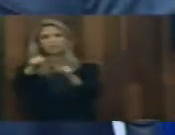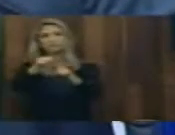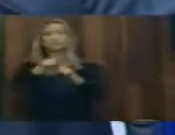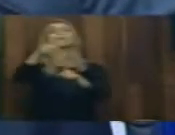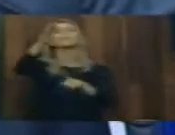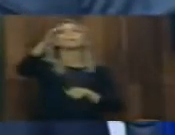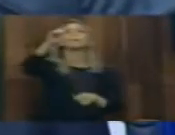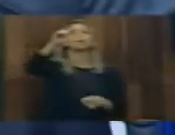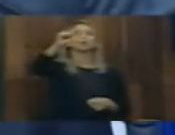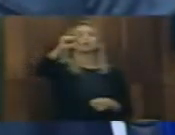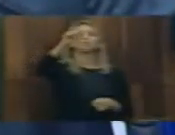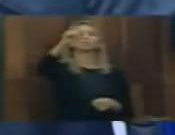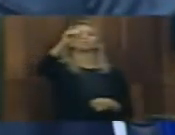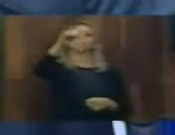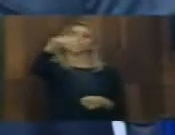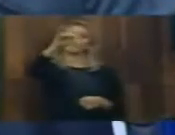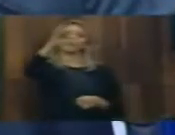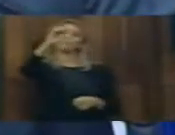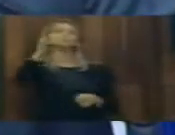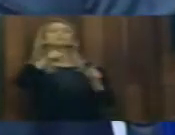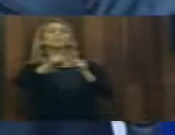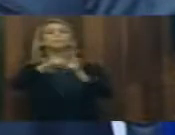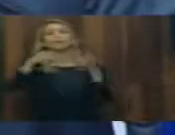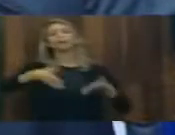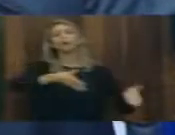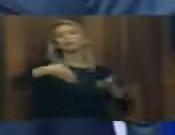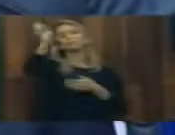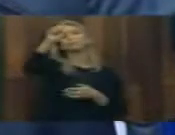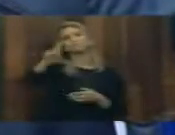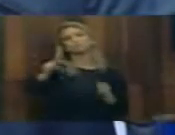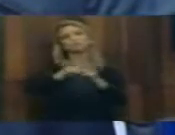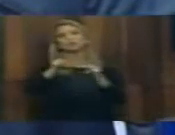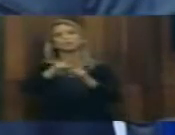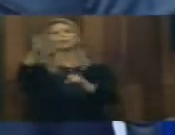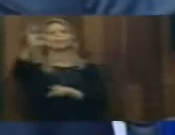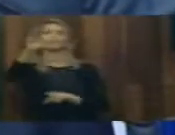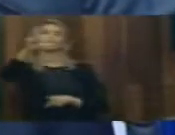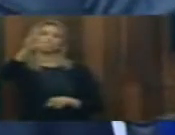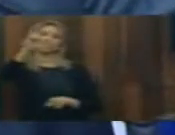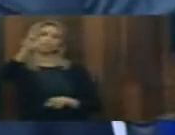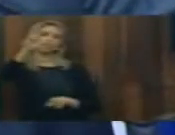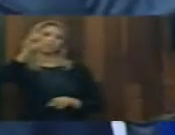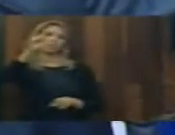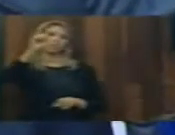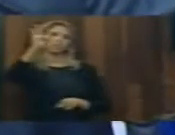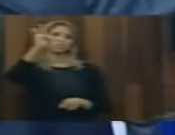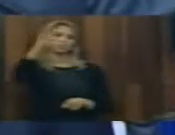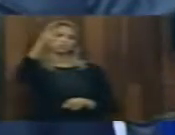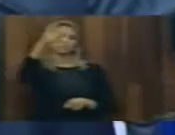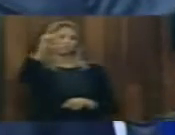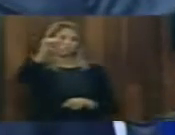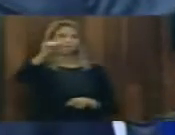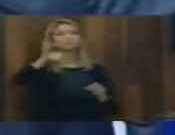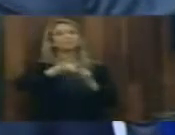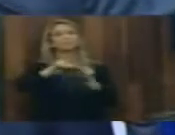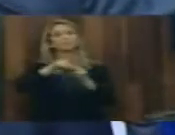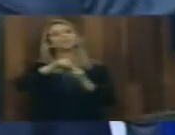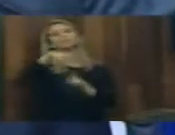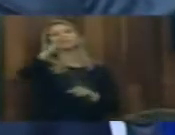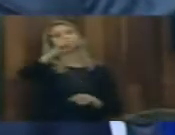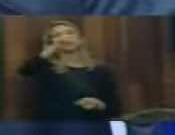Alegre, Caminho de Búzios, Florestinha, São Jacinto, são ESFs que estão precisando de